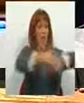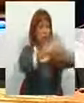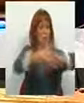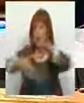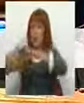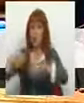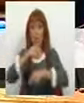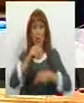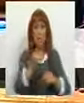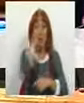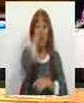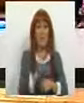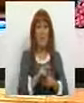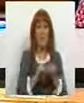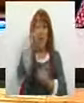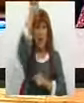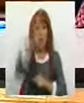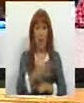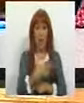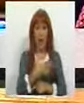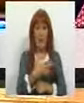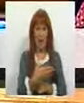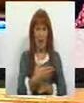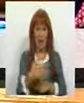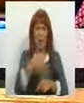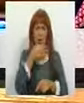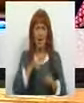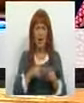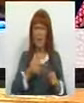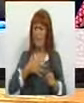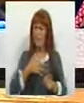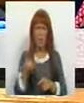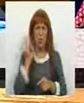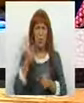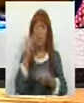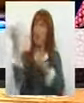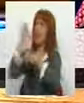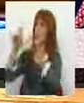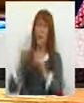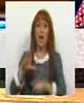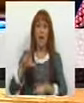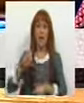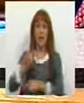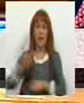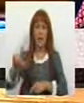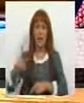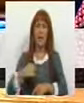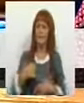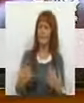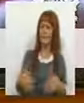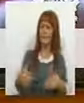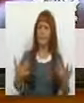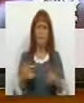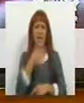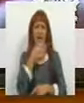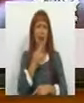que já são no Conselho de Famalicão a norte à A7. Hoje foi aqui falado uma empresa importante exportadora, a Continental. O que é incrível é